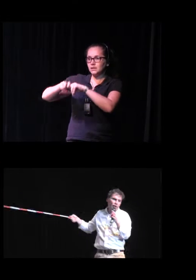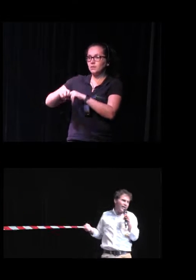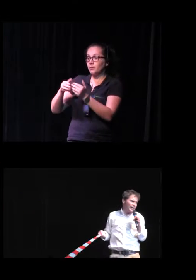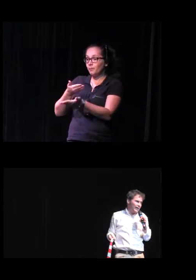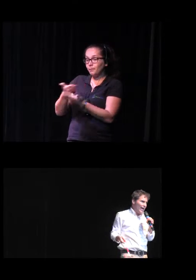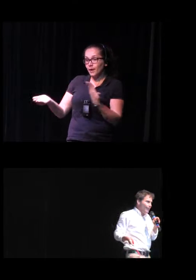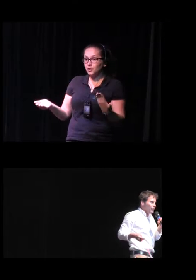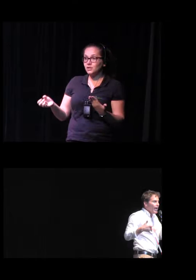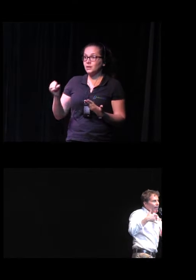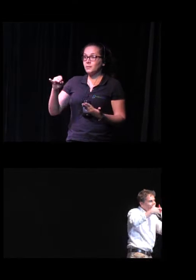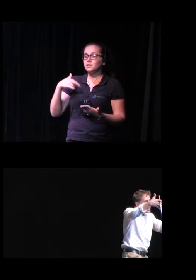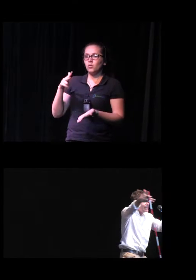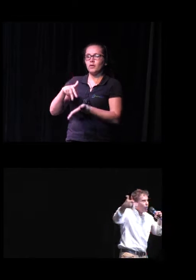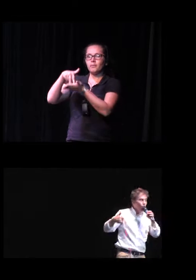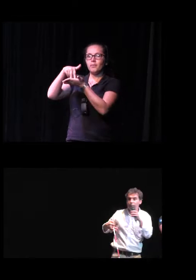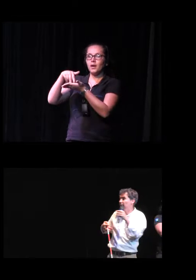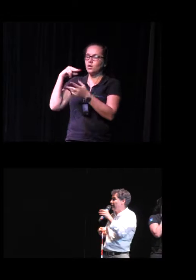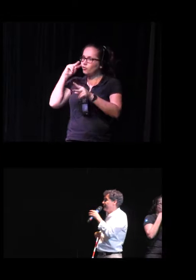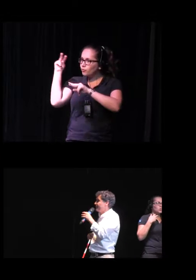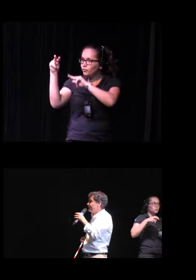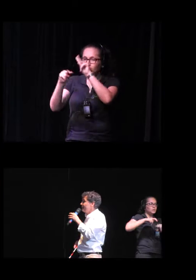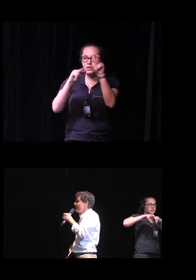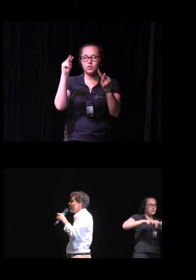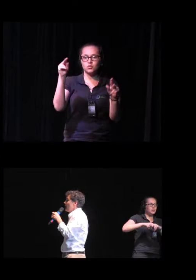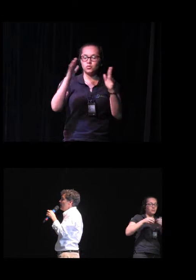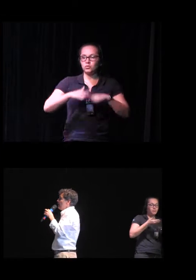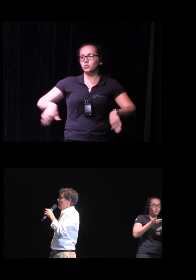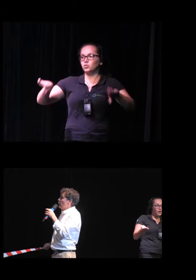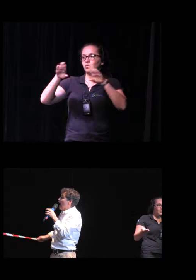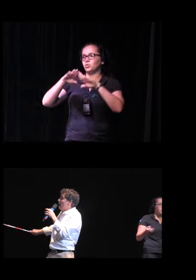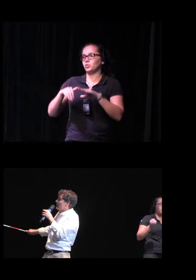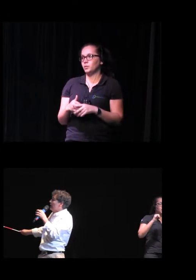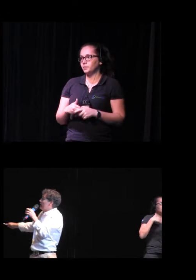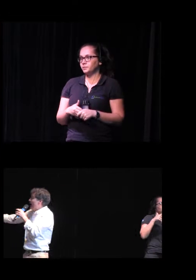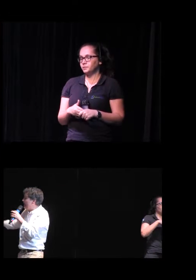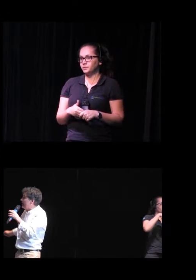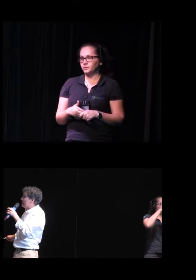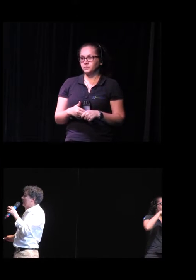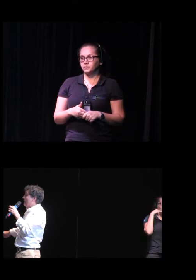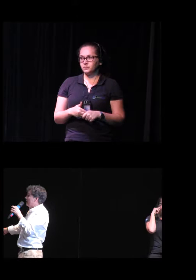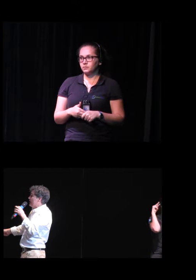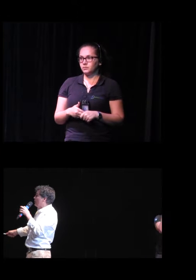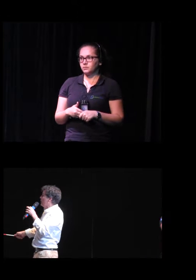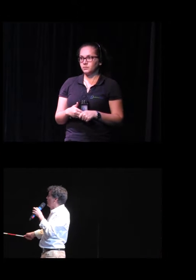fico sentado, se perde, mas quando eu fico em pé, eu vejo toda